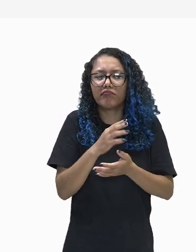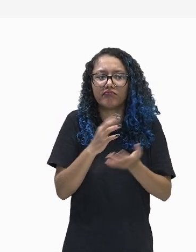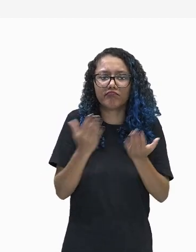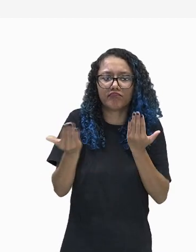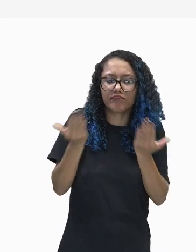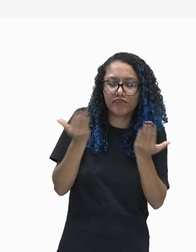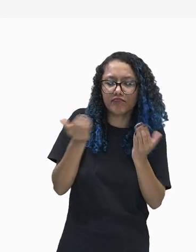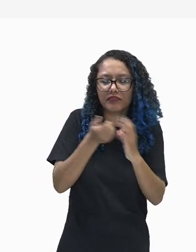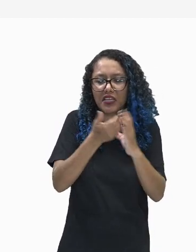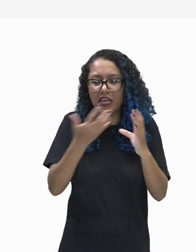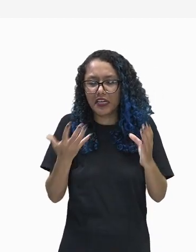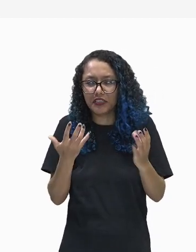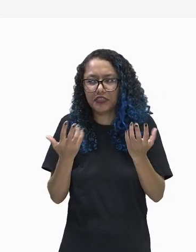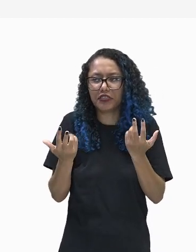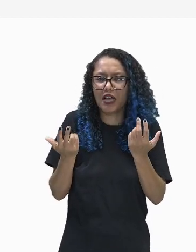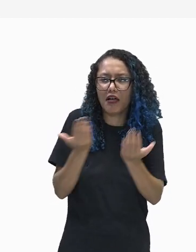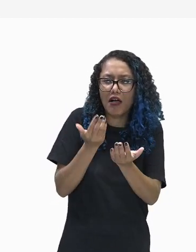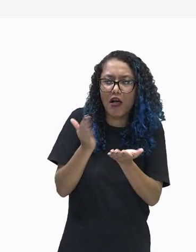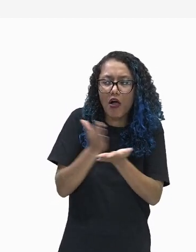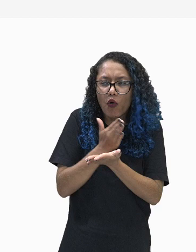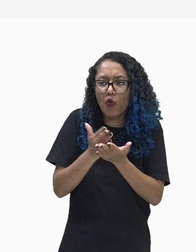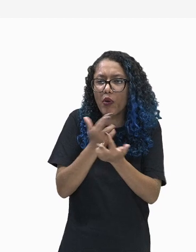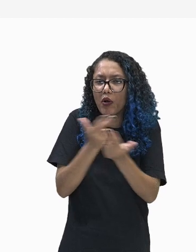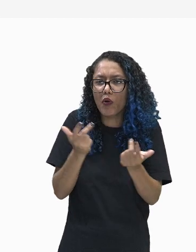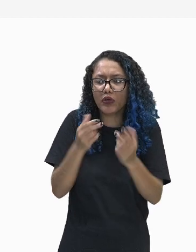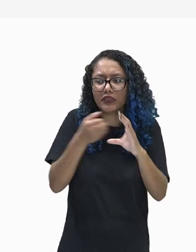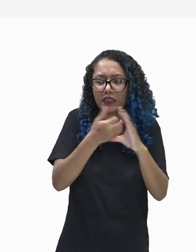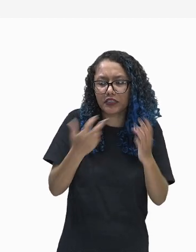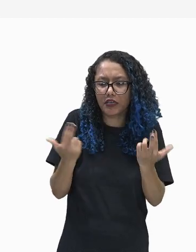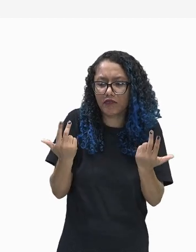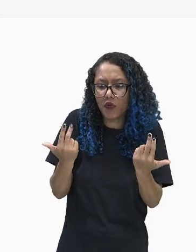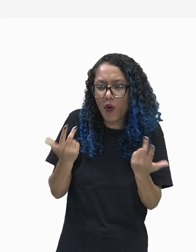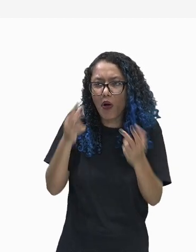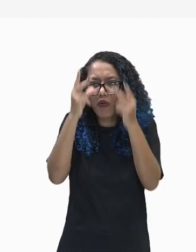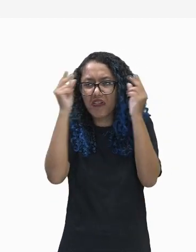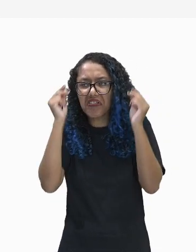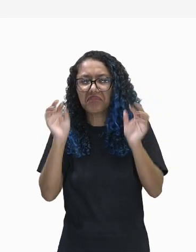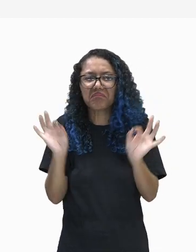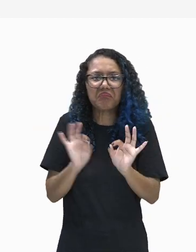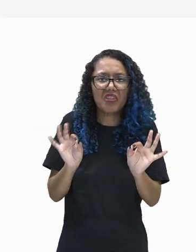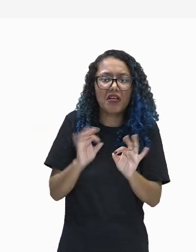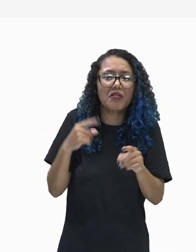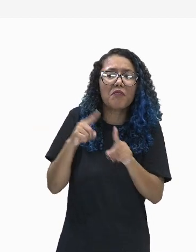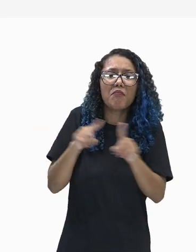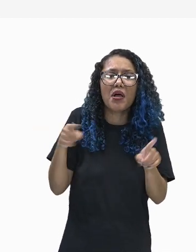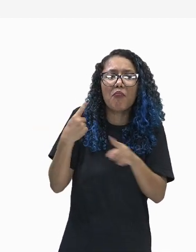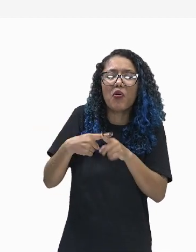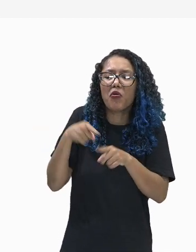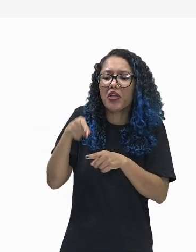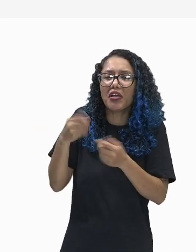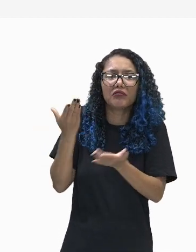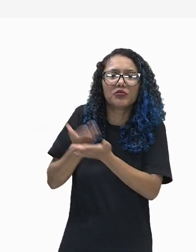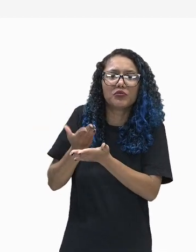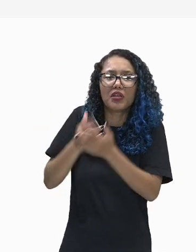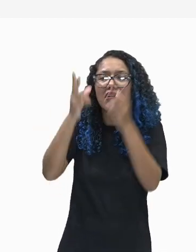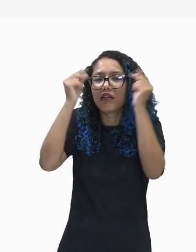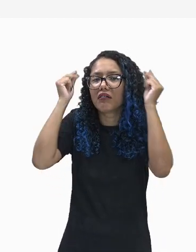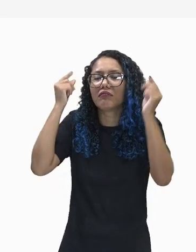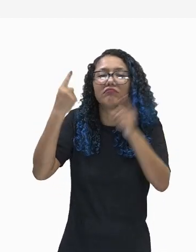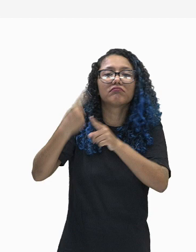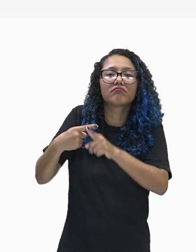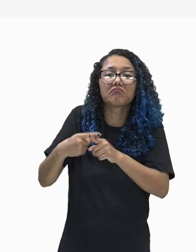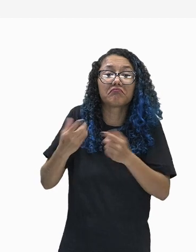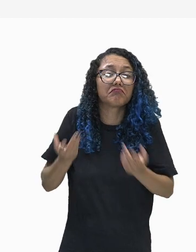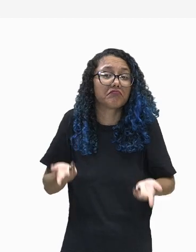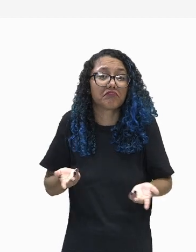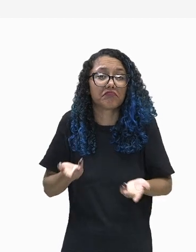uma herança direta ali da sociedade grega, por exemplo. Por que eu tenho que conhecer, professor? Por que